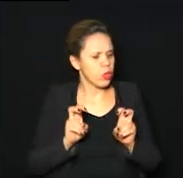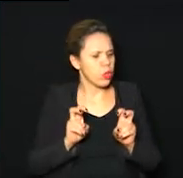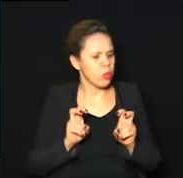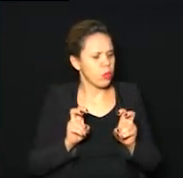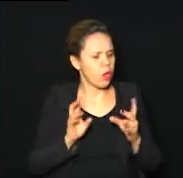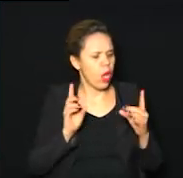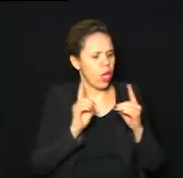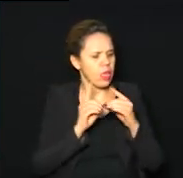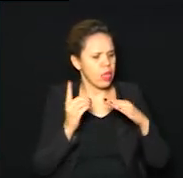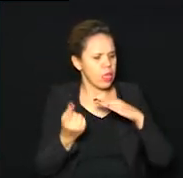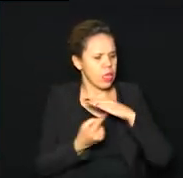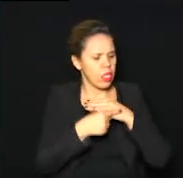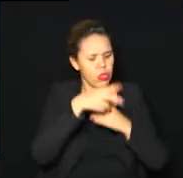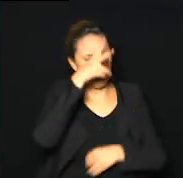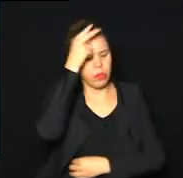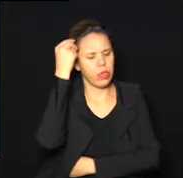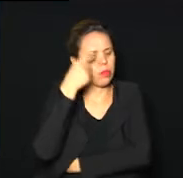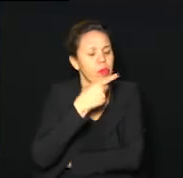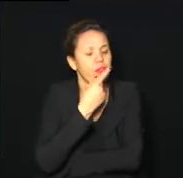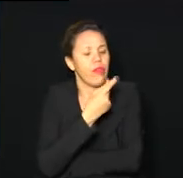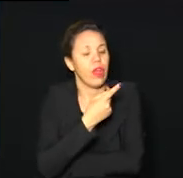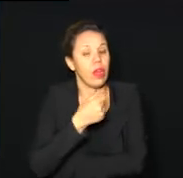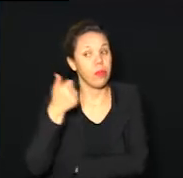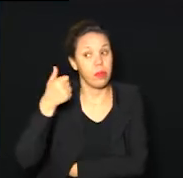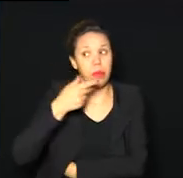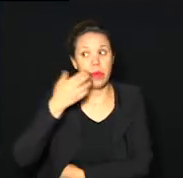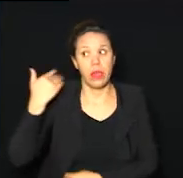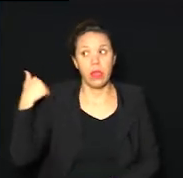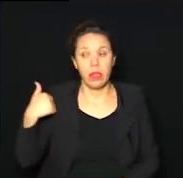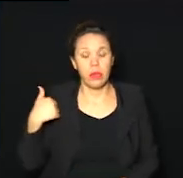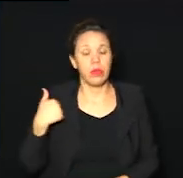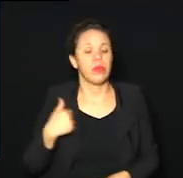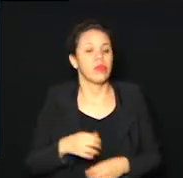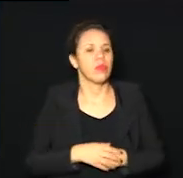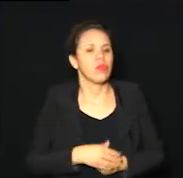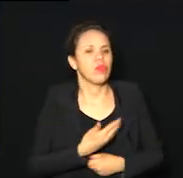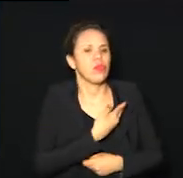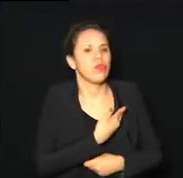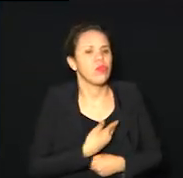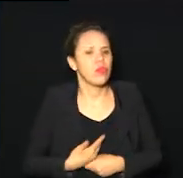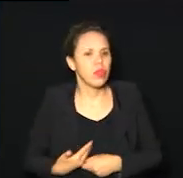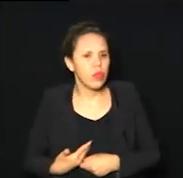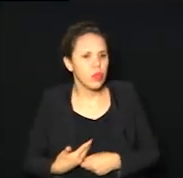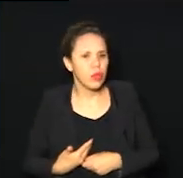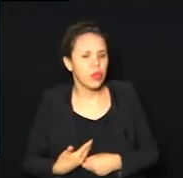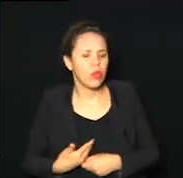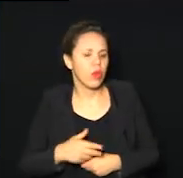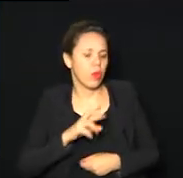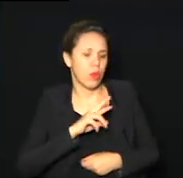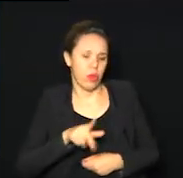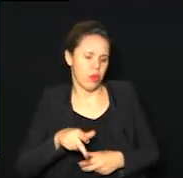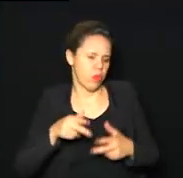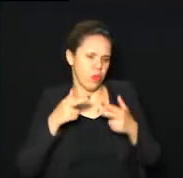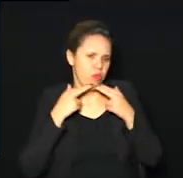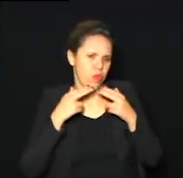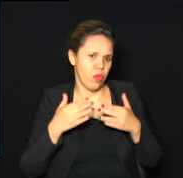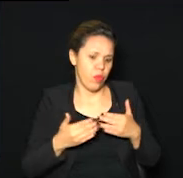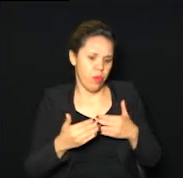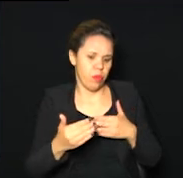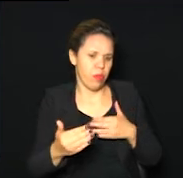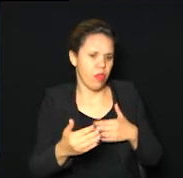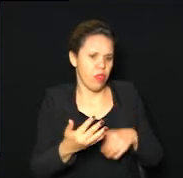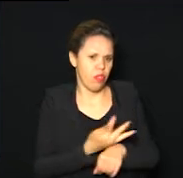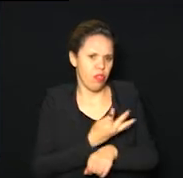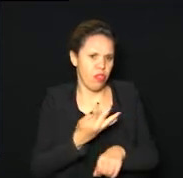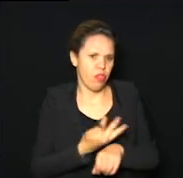público. Né? Eu citei na primeira fala que o governo, e não é novidade, em períodos de crise, o